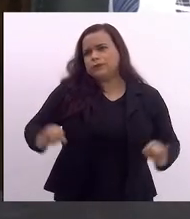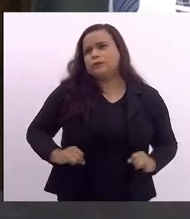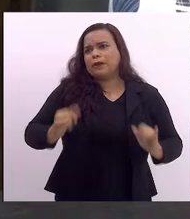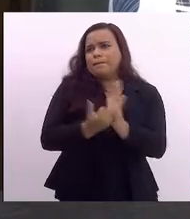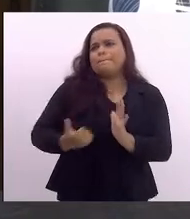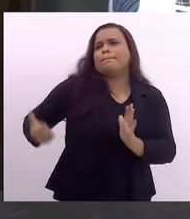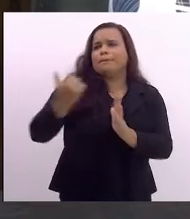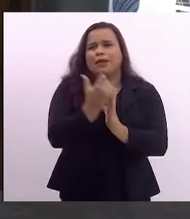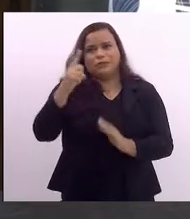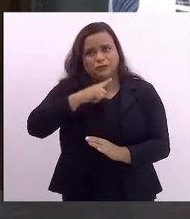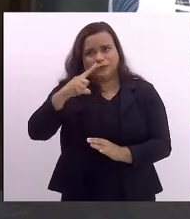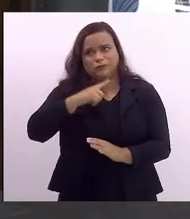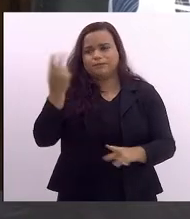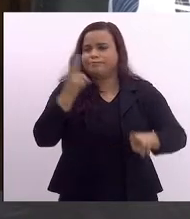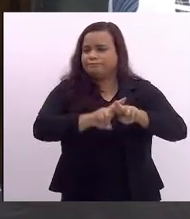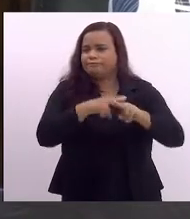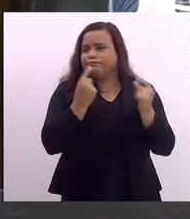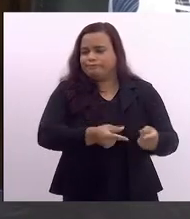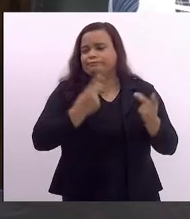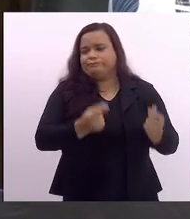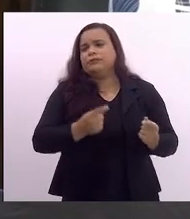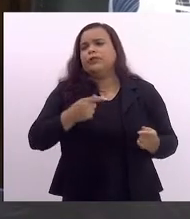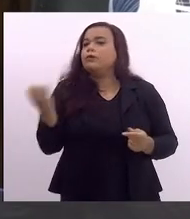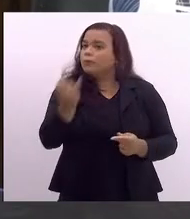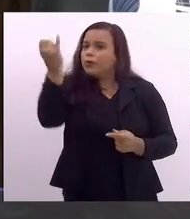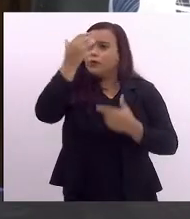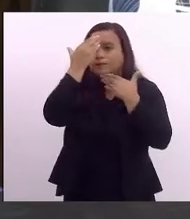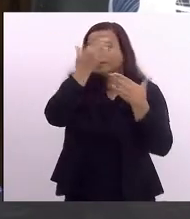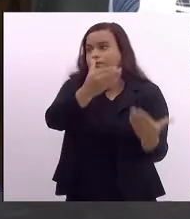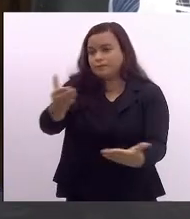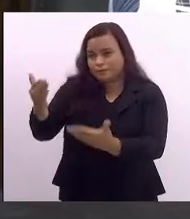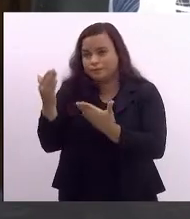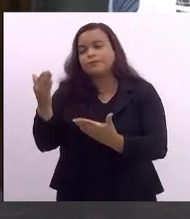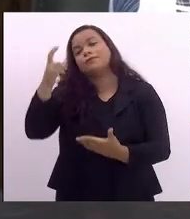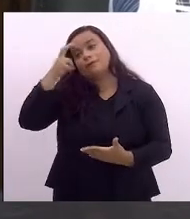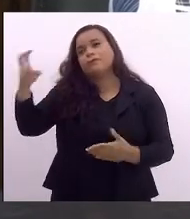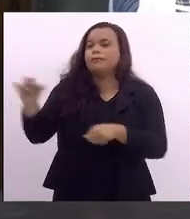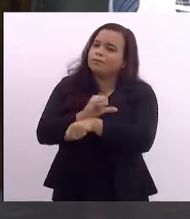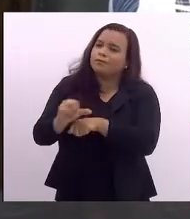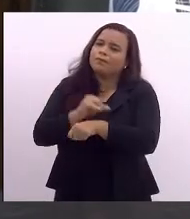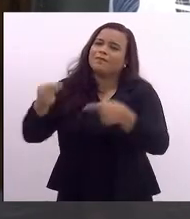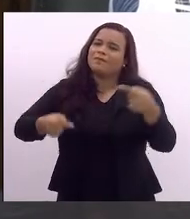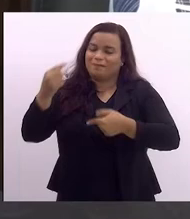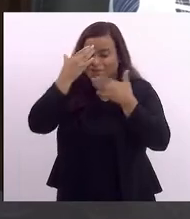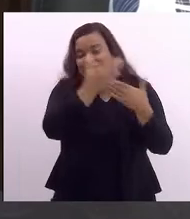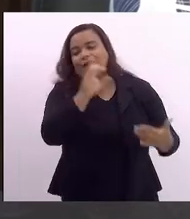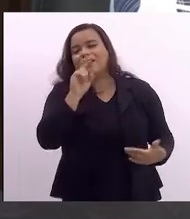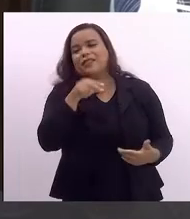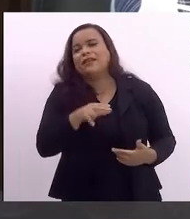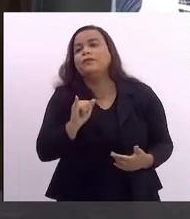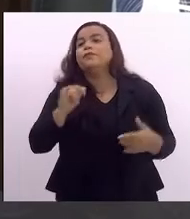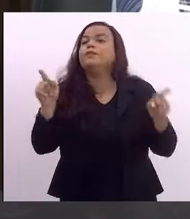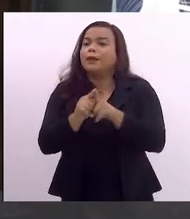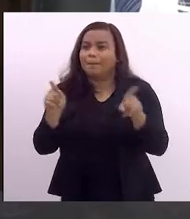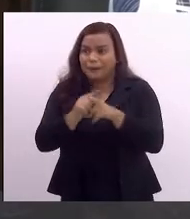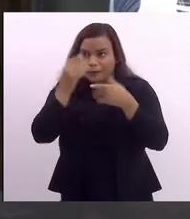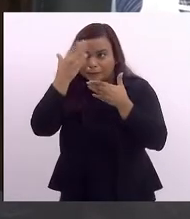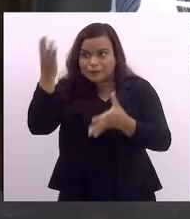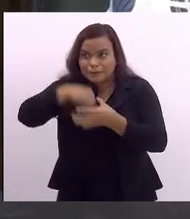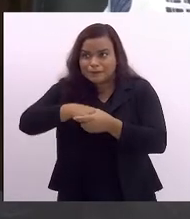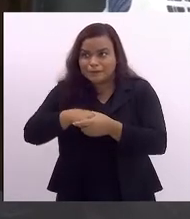sangra atrás das grades. Então, é muito importante agradecer a sua inteligência política, Dani. Muito obrigada.